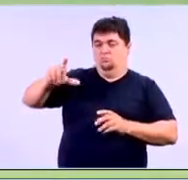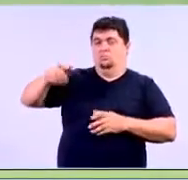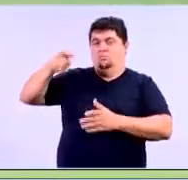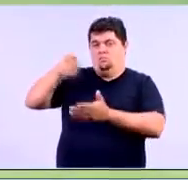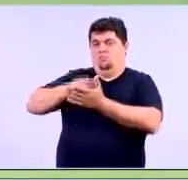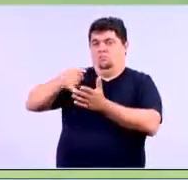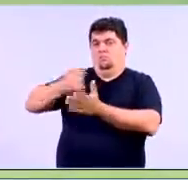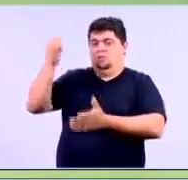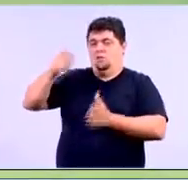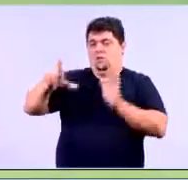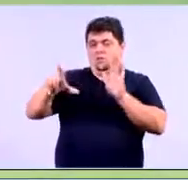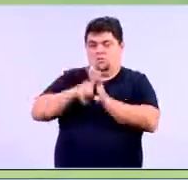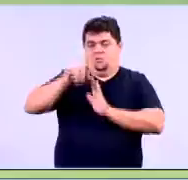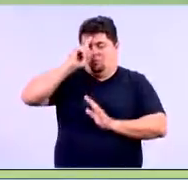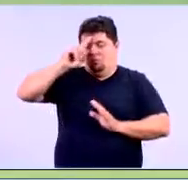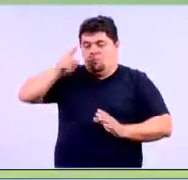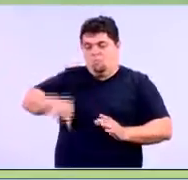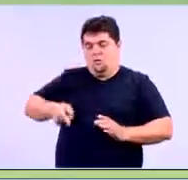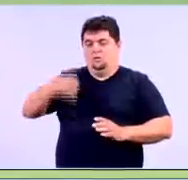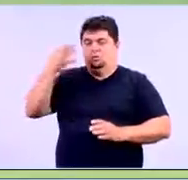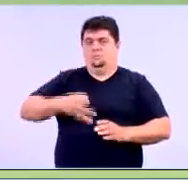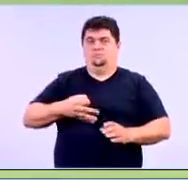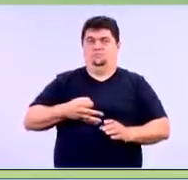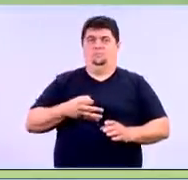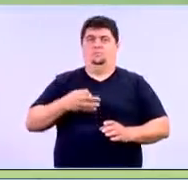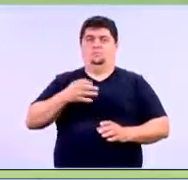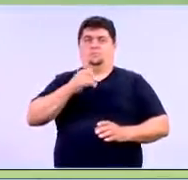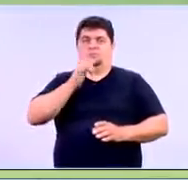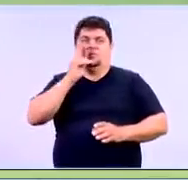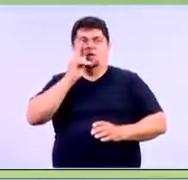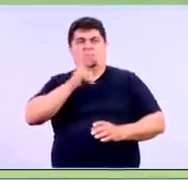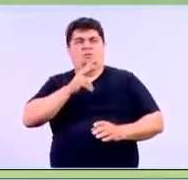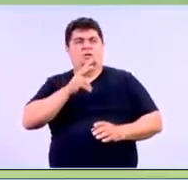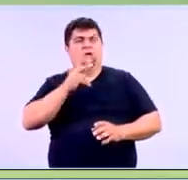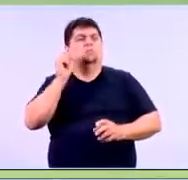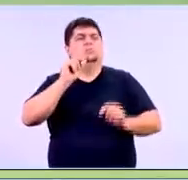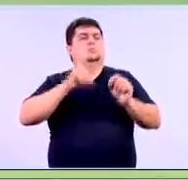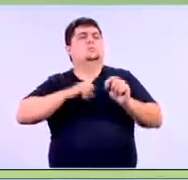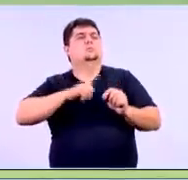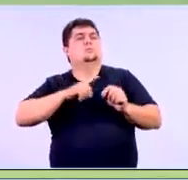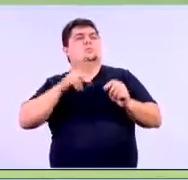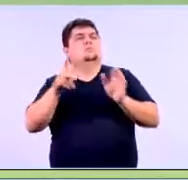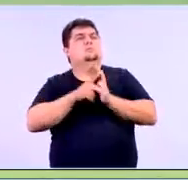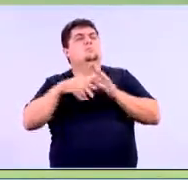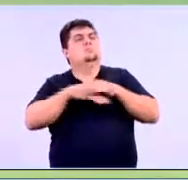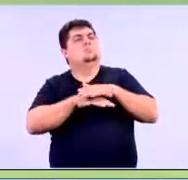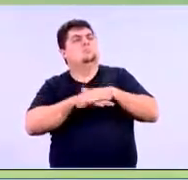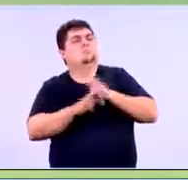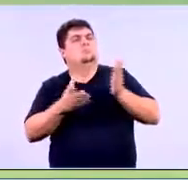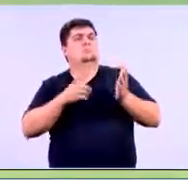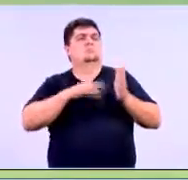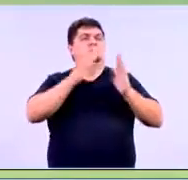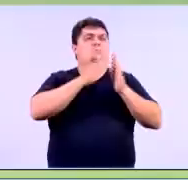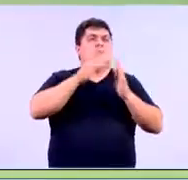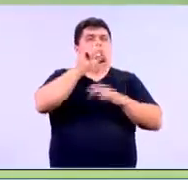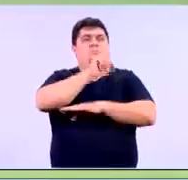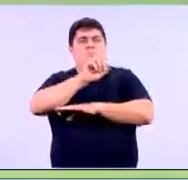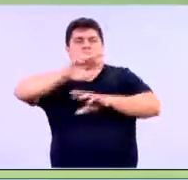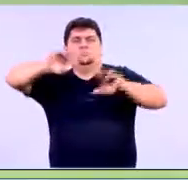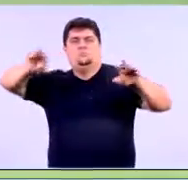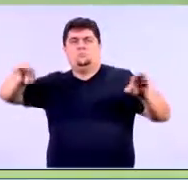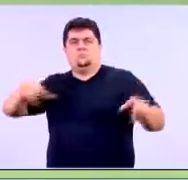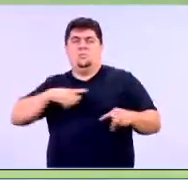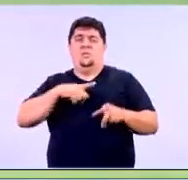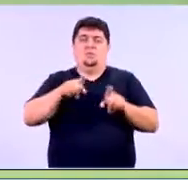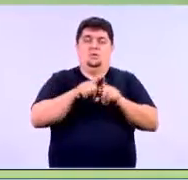lei, o patrimônio, os rendimentos e as atividades econômicas do contribuinte. É o